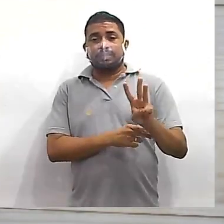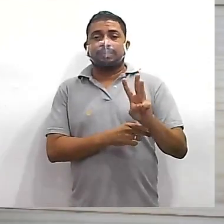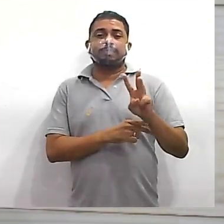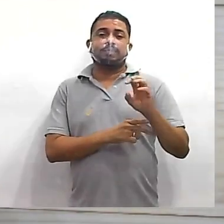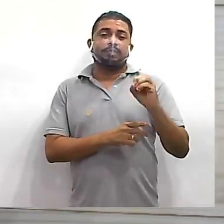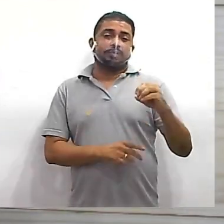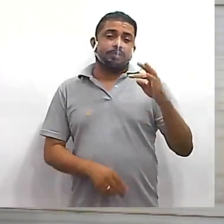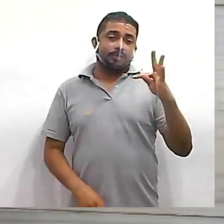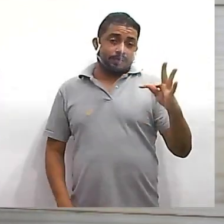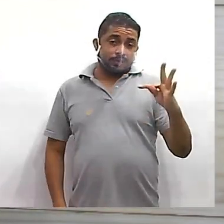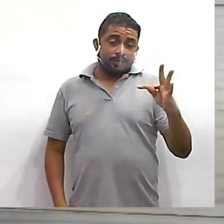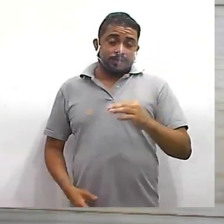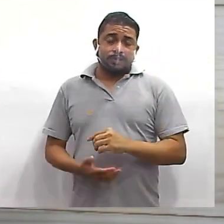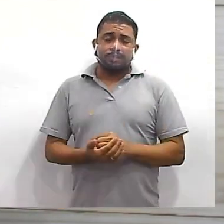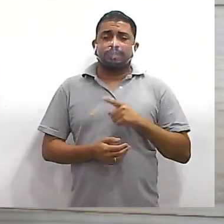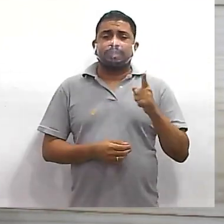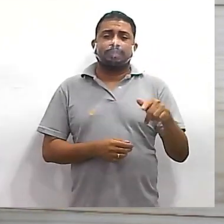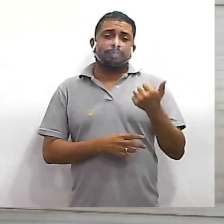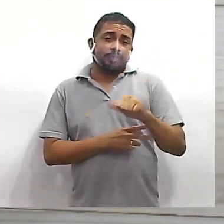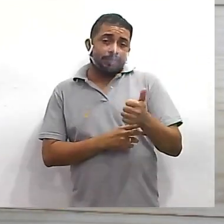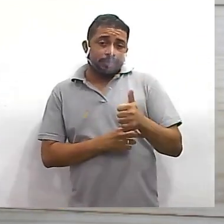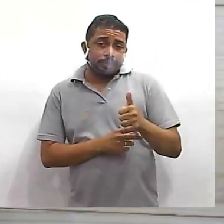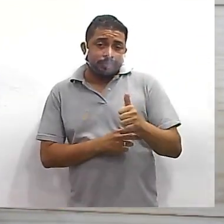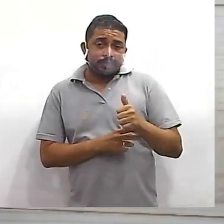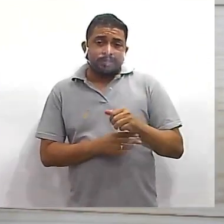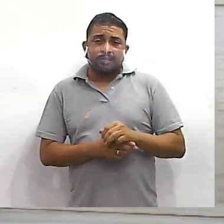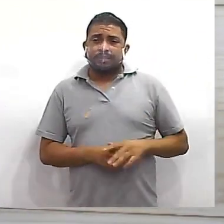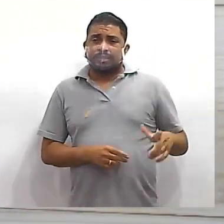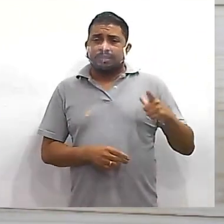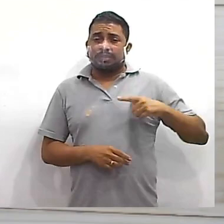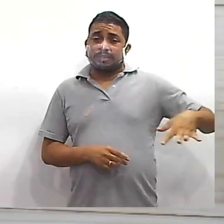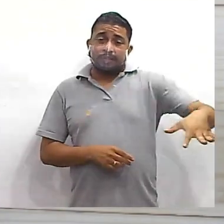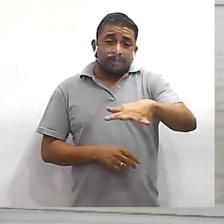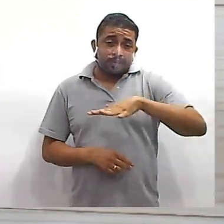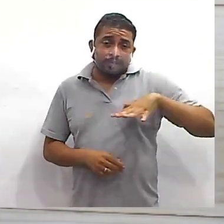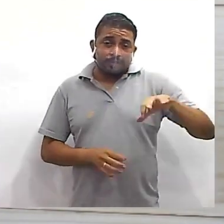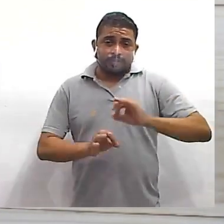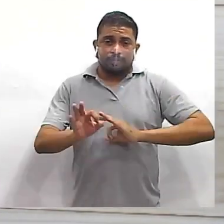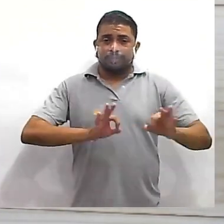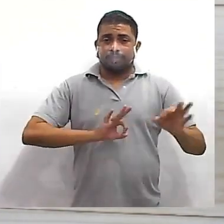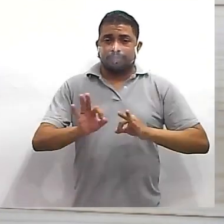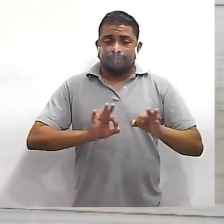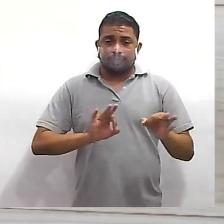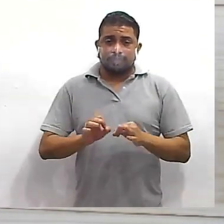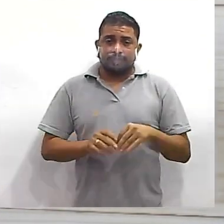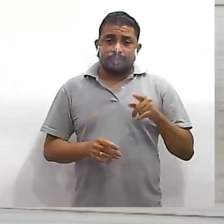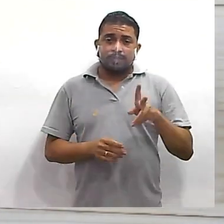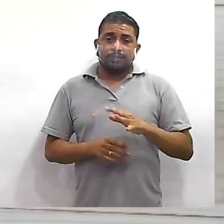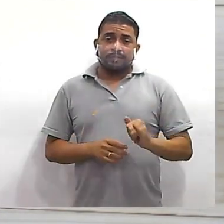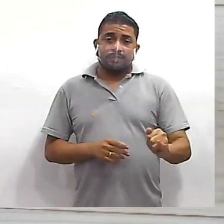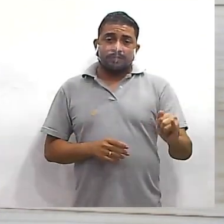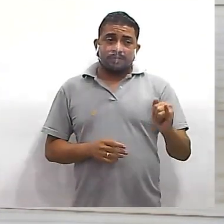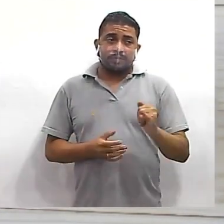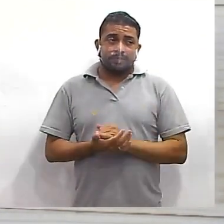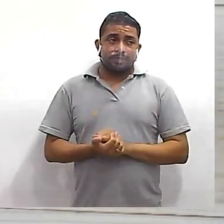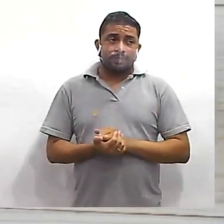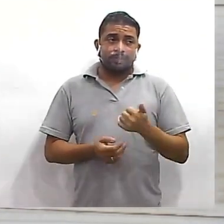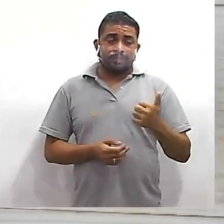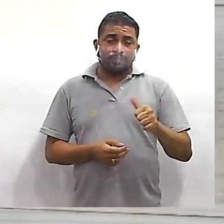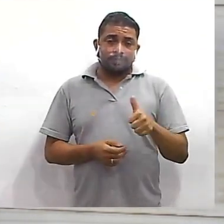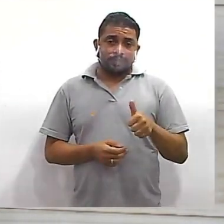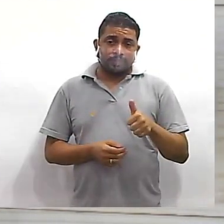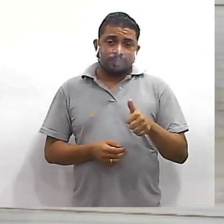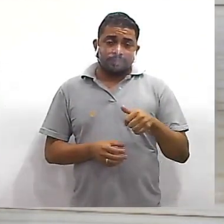SWOT. A análise SWOT é uma análise de cenário organizacional. Essa análise ela vai avaliar o